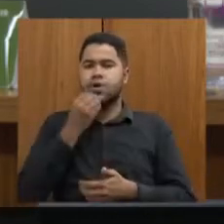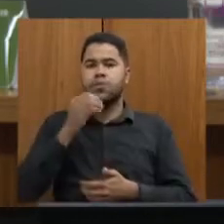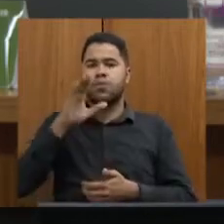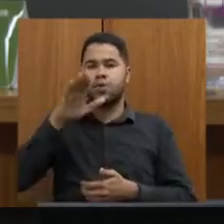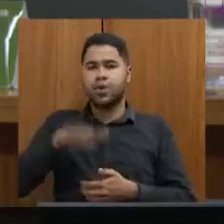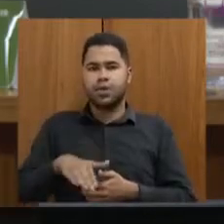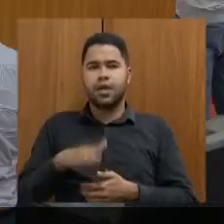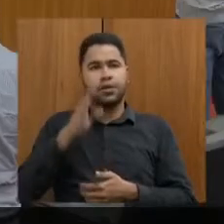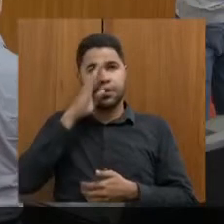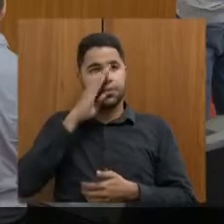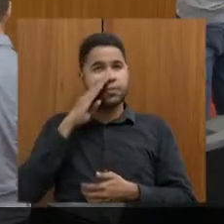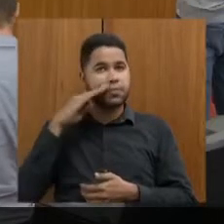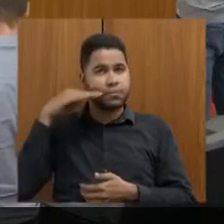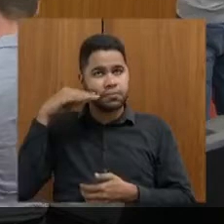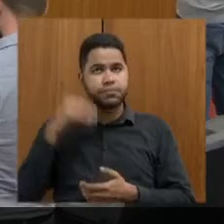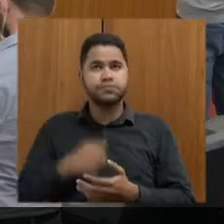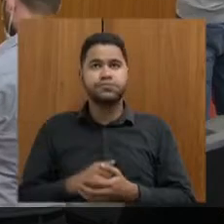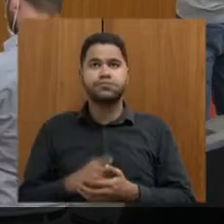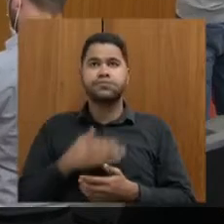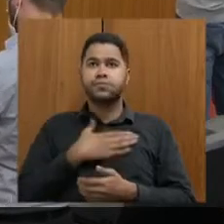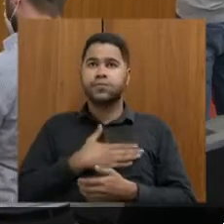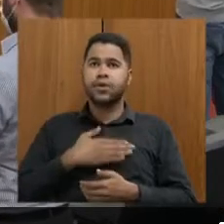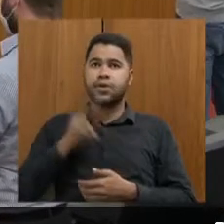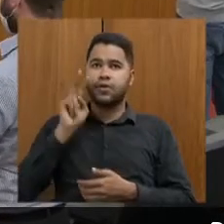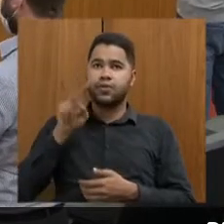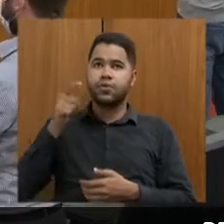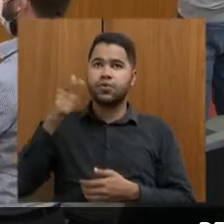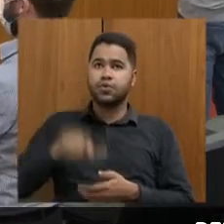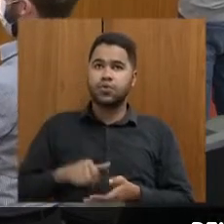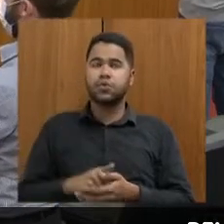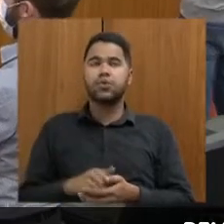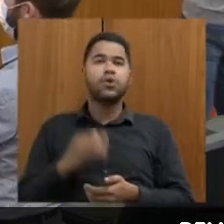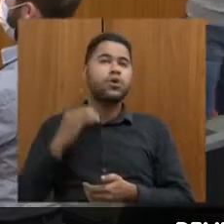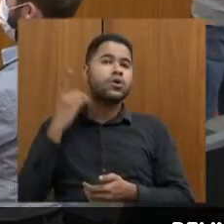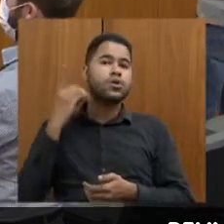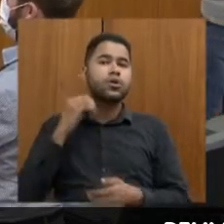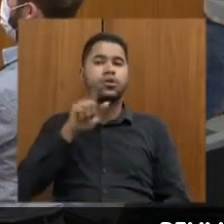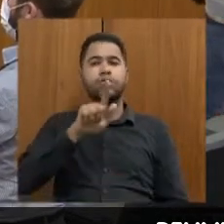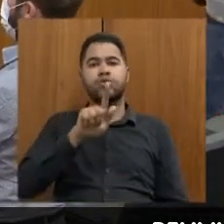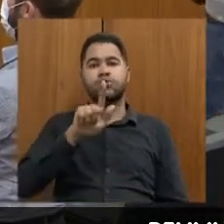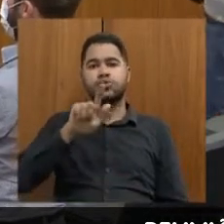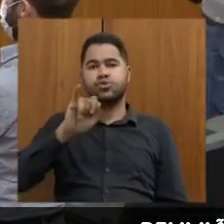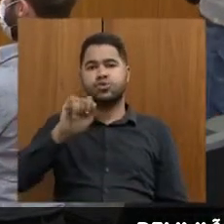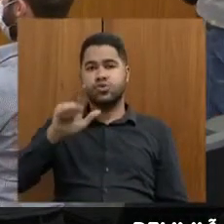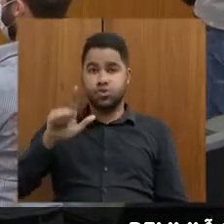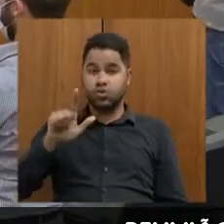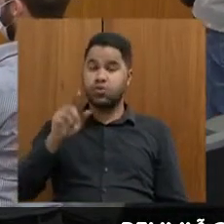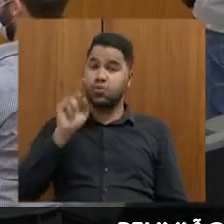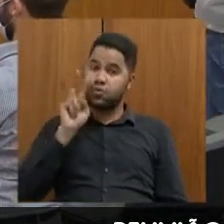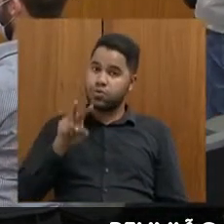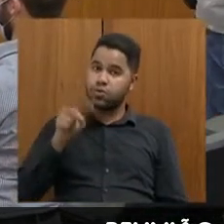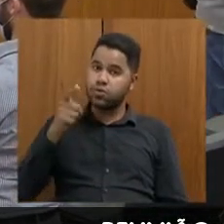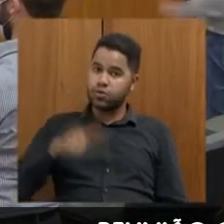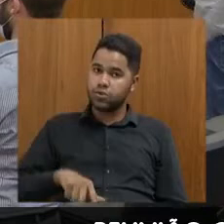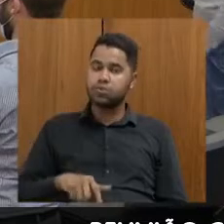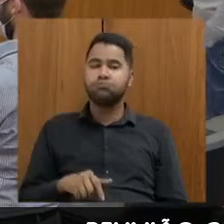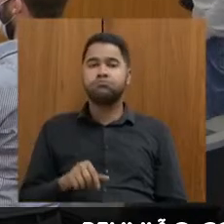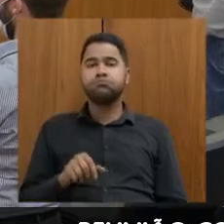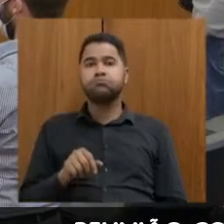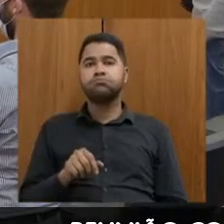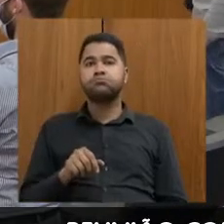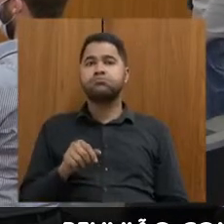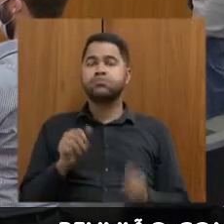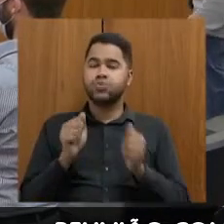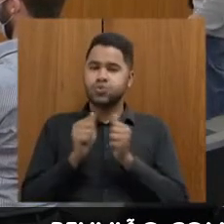tarde deputada Beatriz Cerqueira prazer revê-lo Deputado Gil revelou mais uma vez tivemos